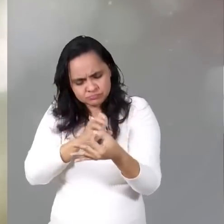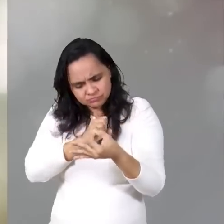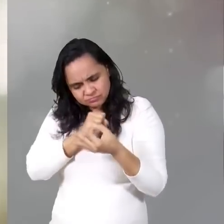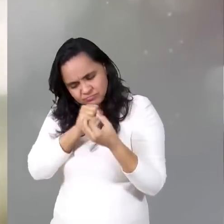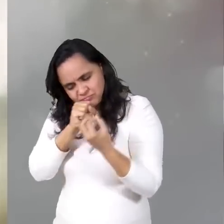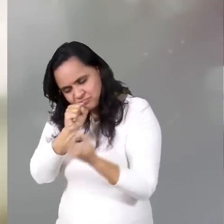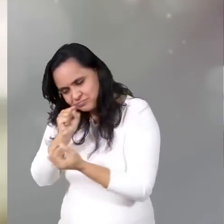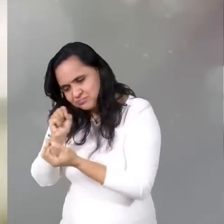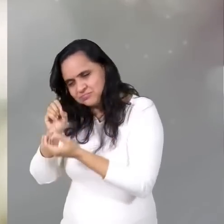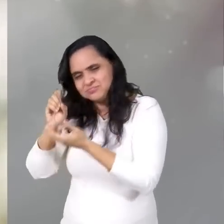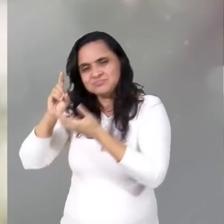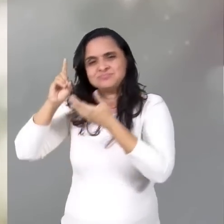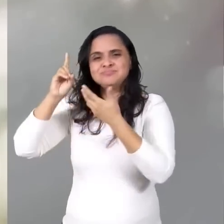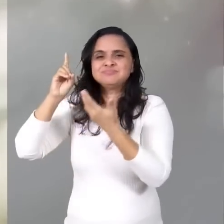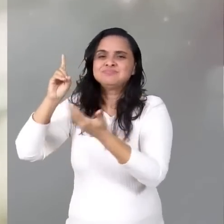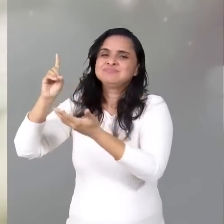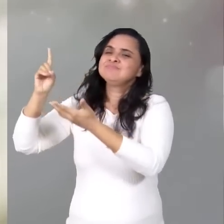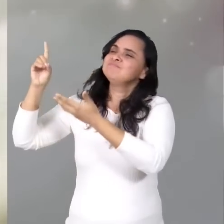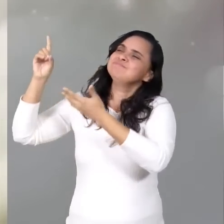para